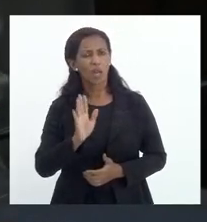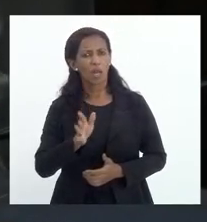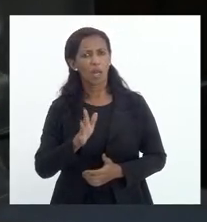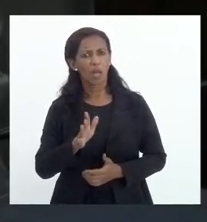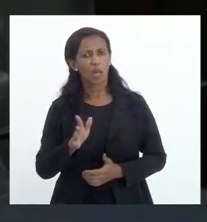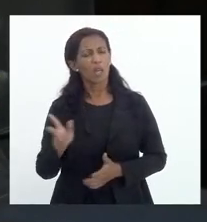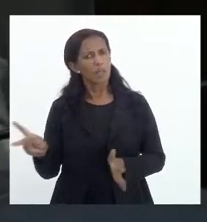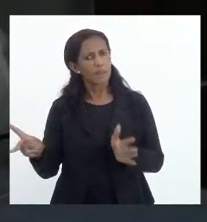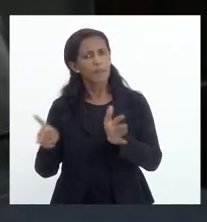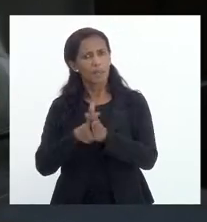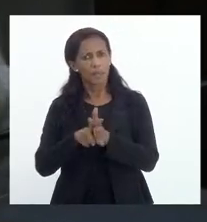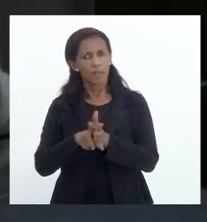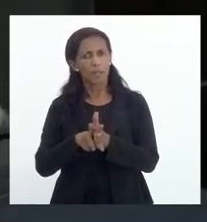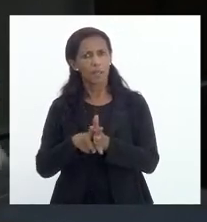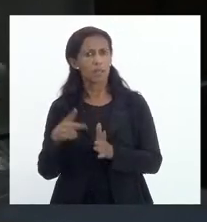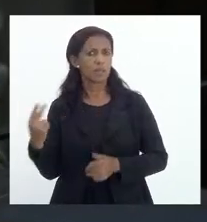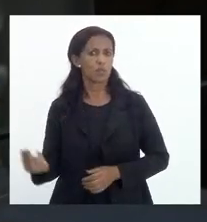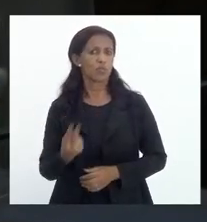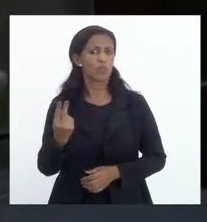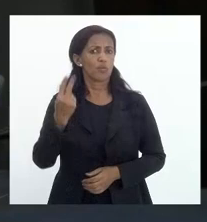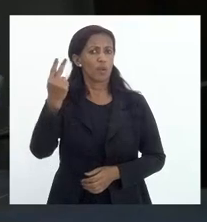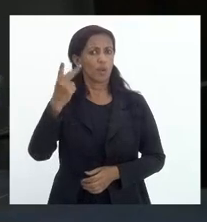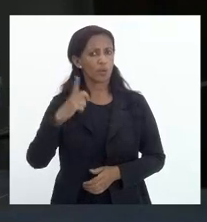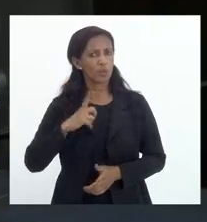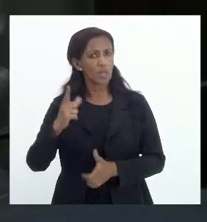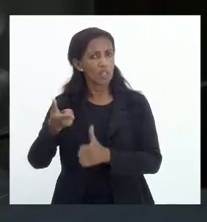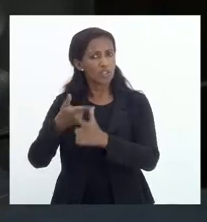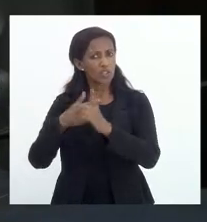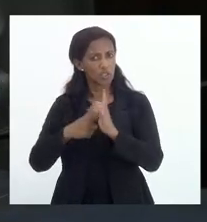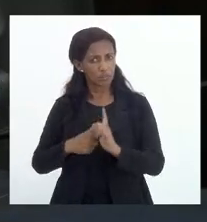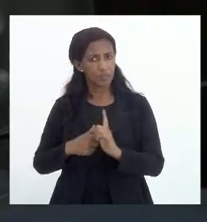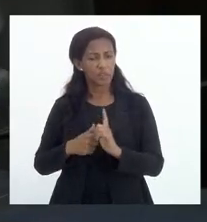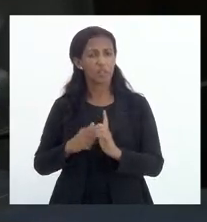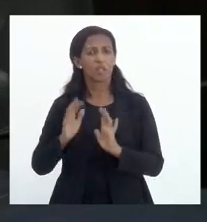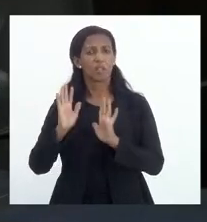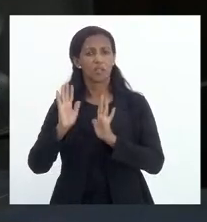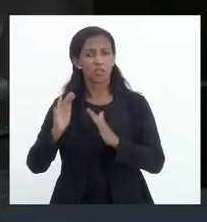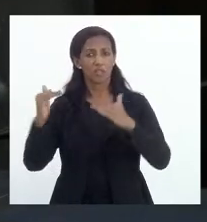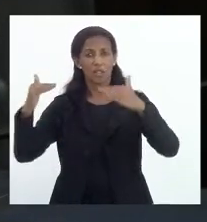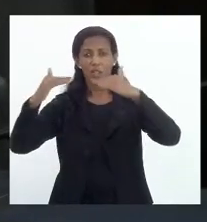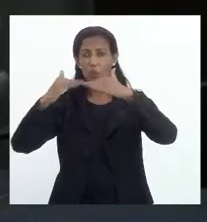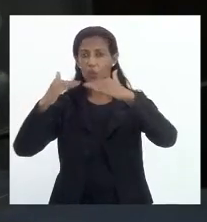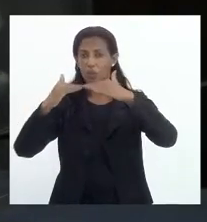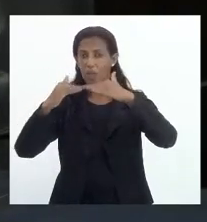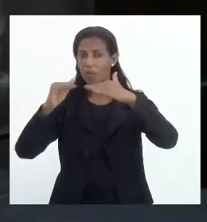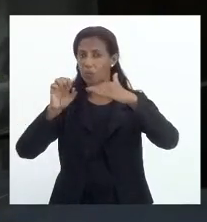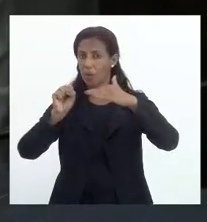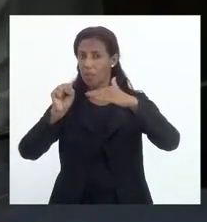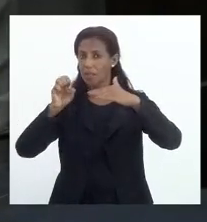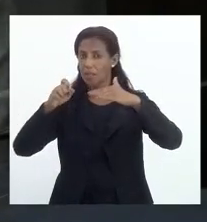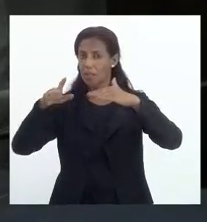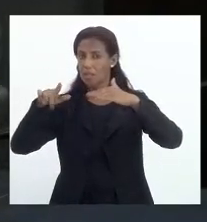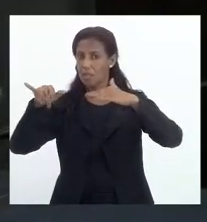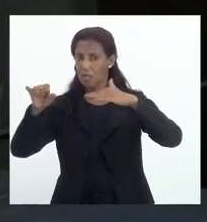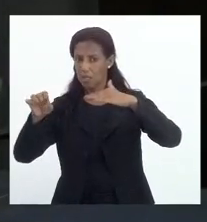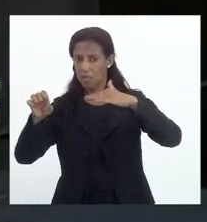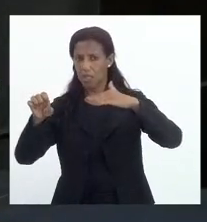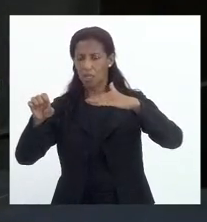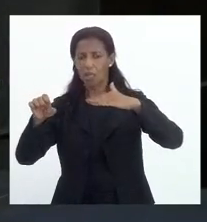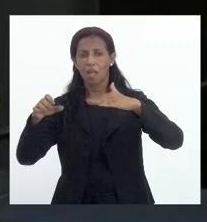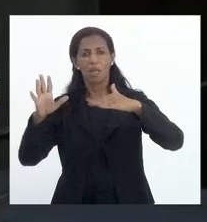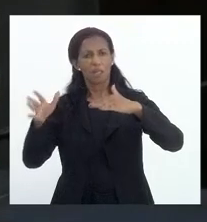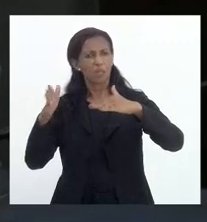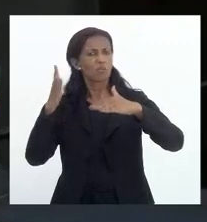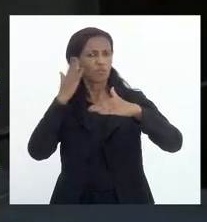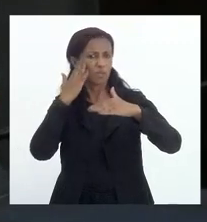faz parte, né, no valor que tem a dívida, já se leva em consideração. O teto é a Selic, então o pessoal lá já leva em